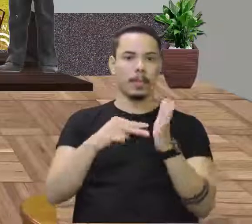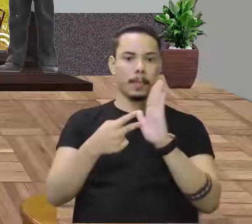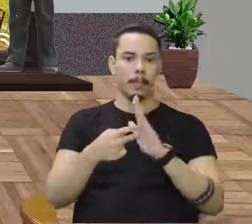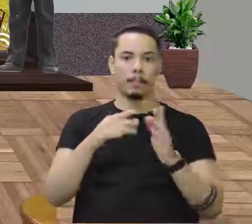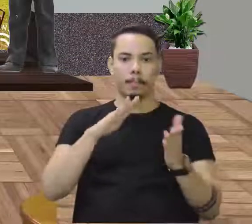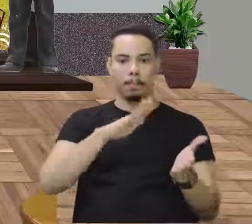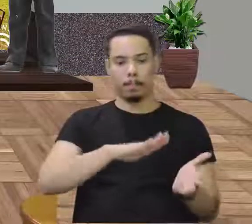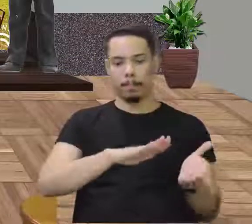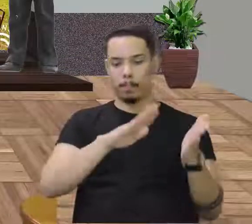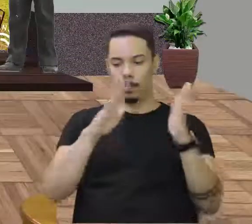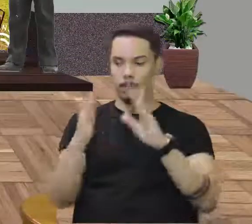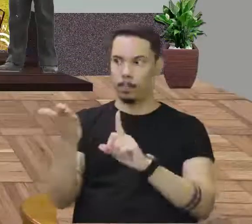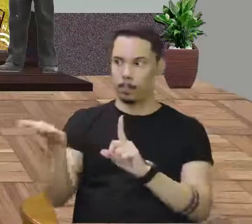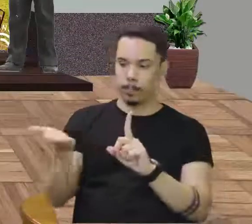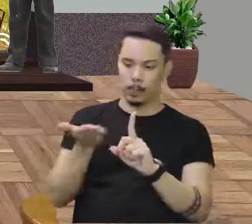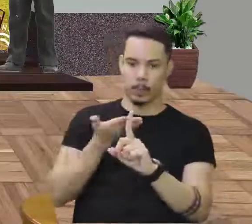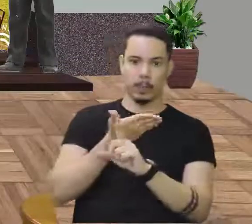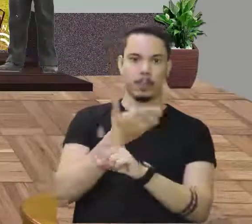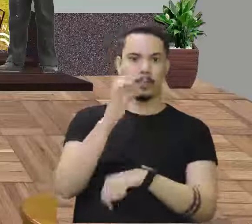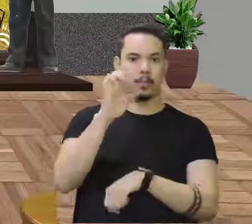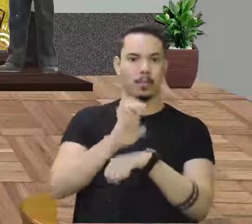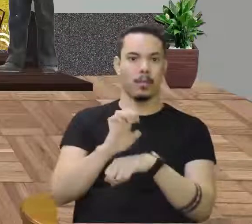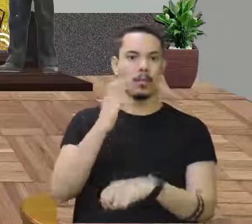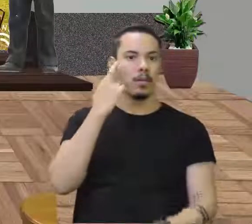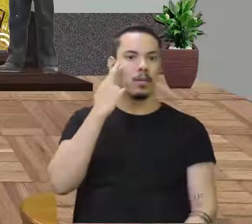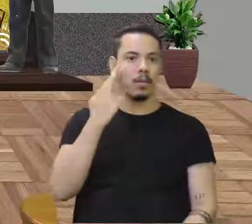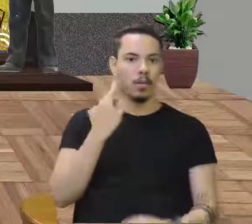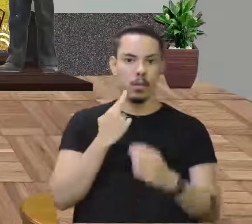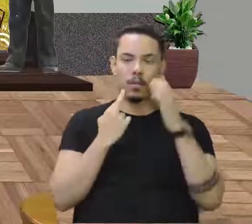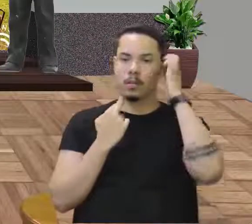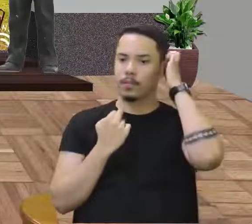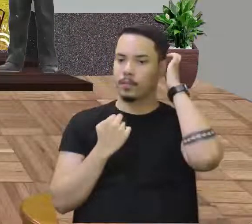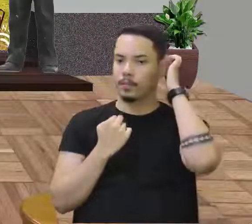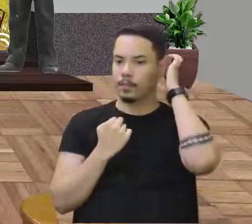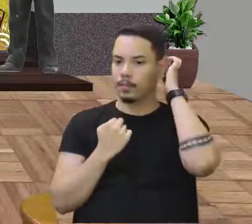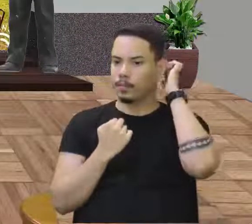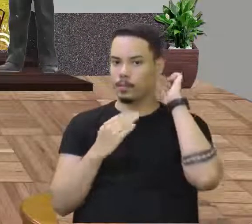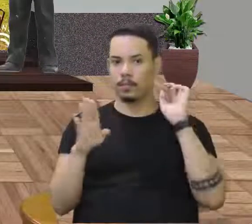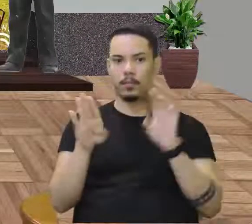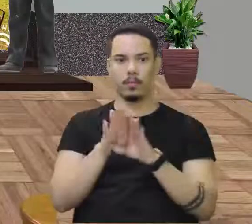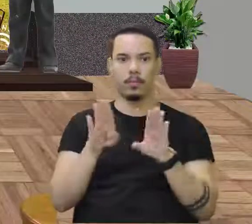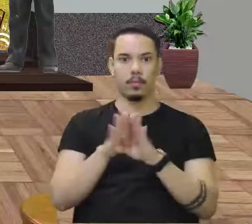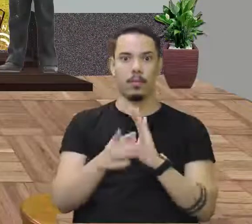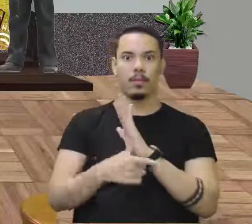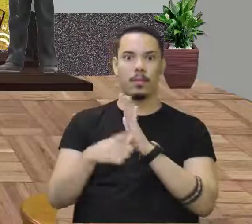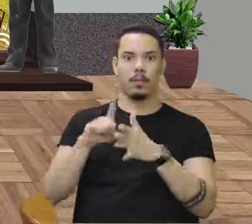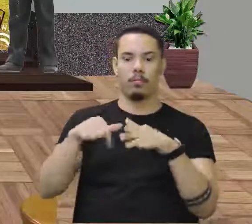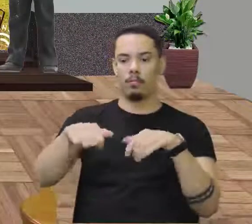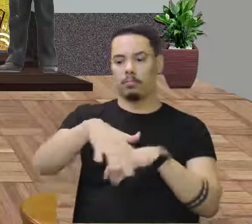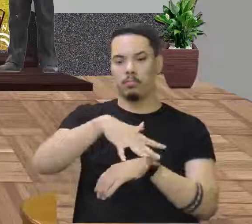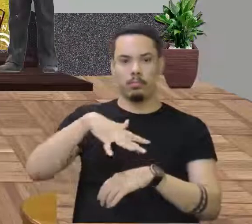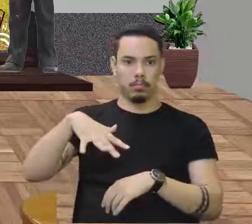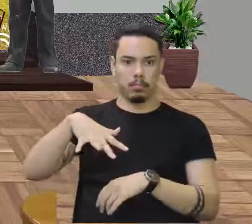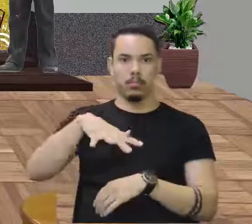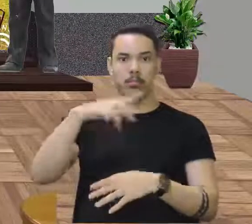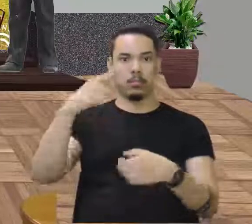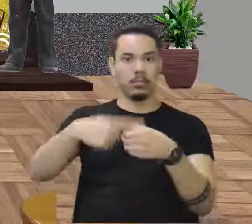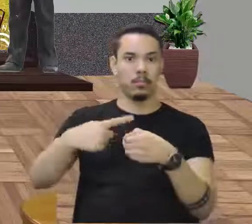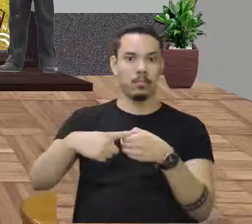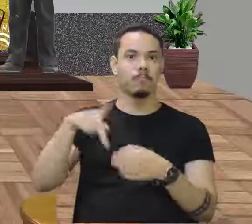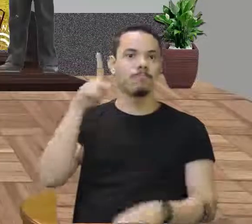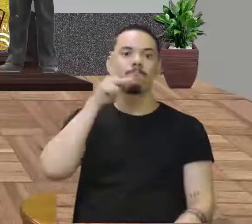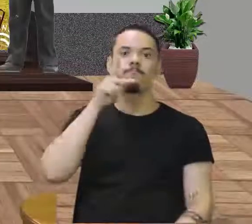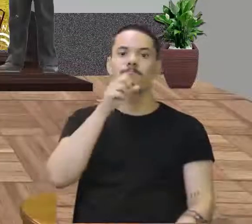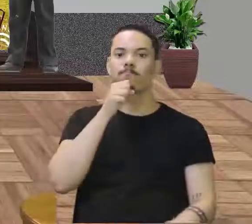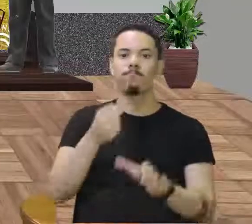transição que o estado de Rondônia estava passando, que o território estava passando, que o município de Porto Velho estava